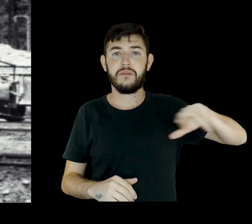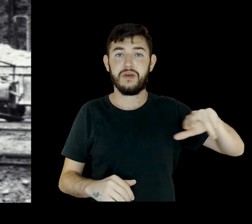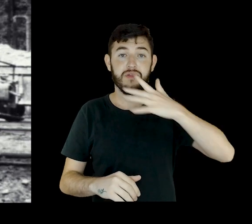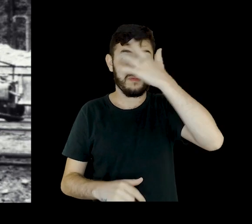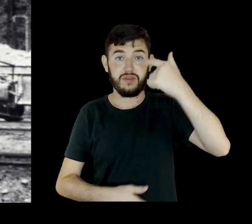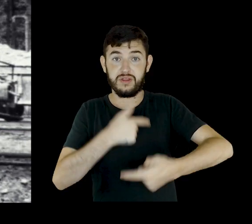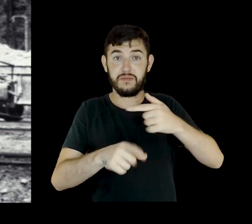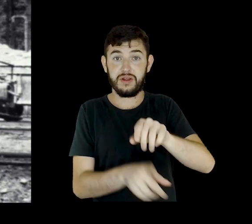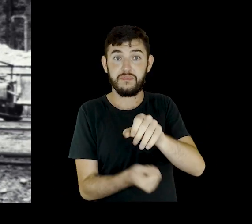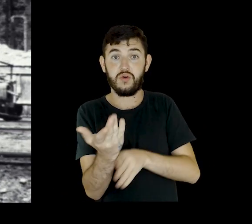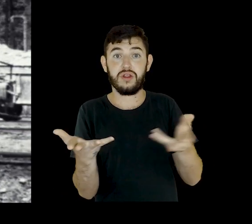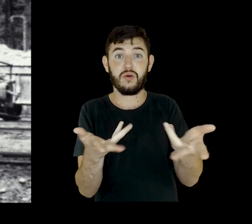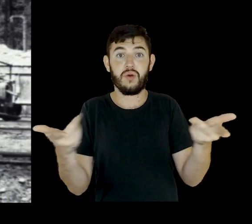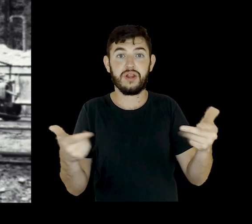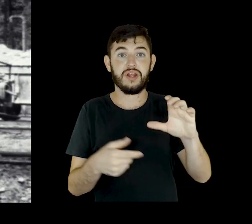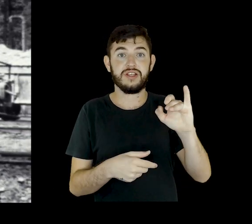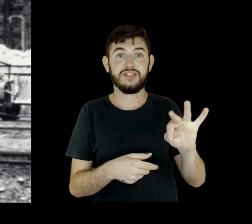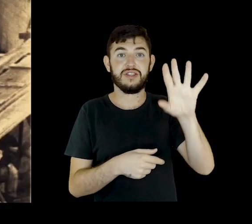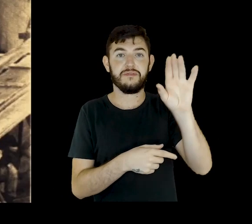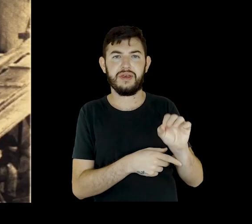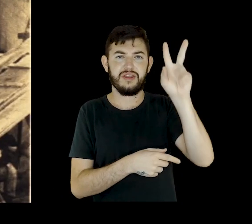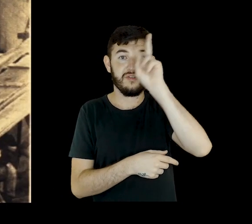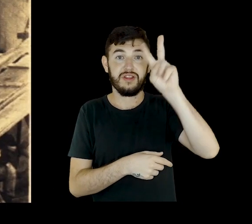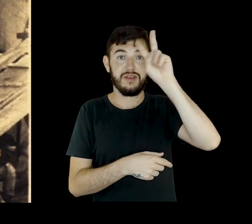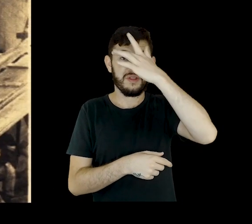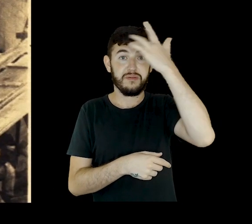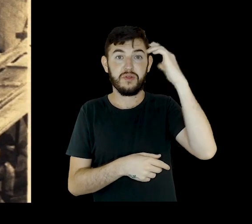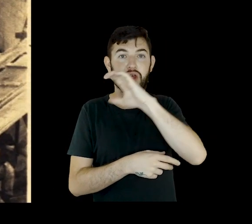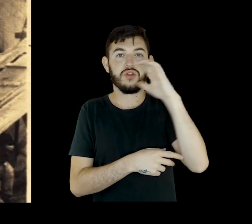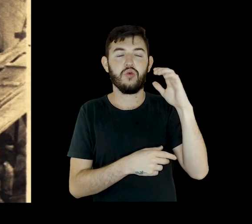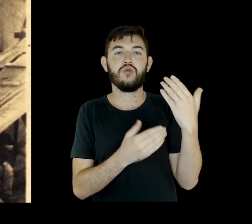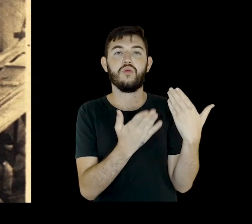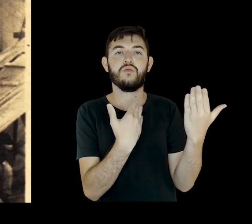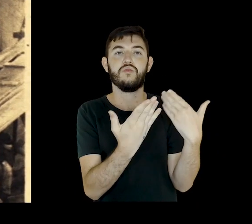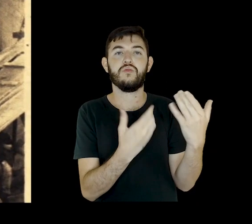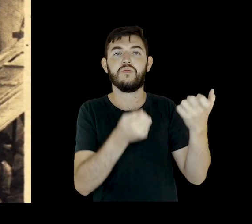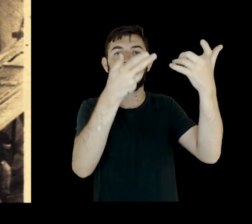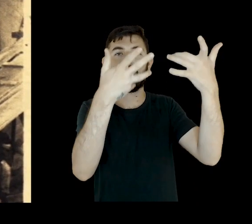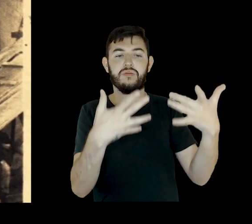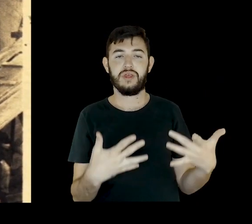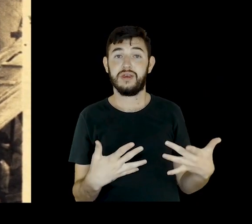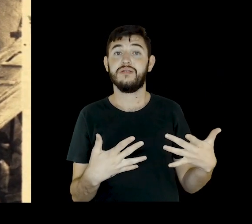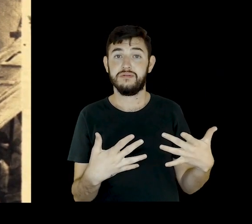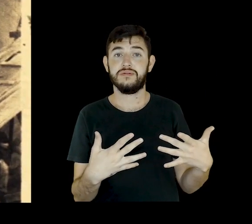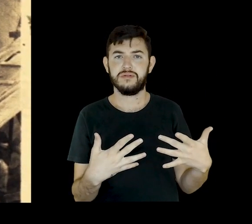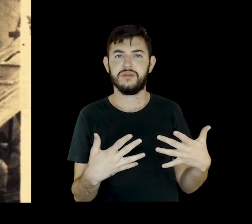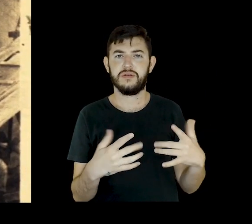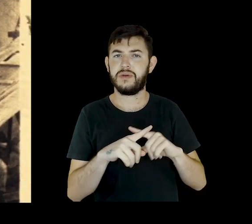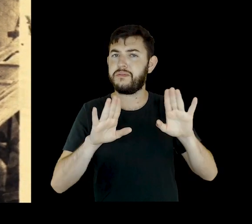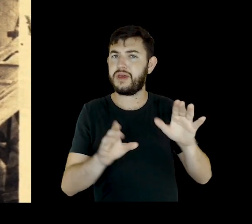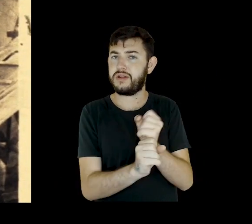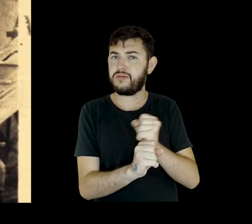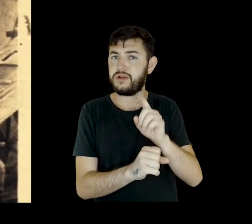dedicado na produção e na qualidade do cimento. Isso eu me lembro muito bem dos adultos falando enquanto era criança.